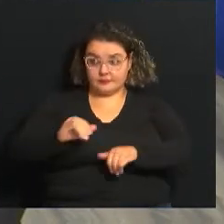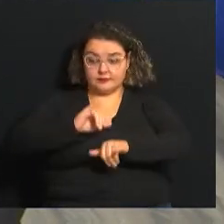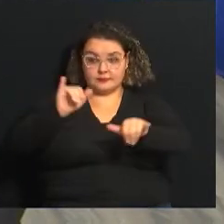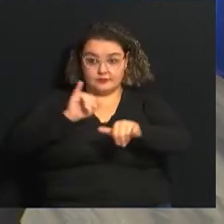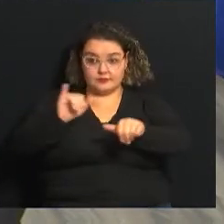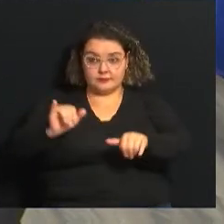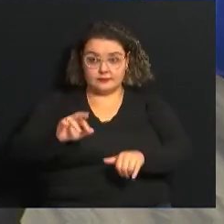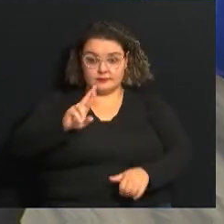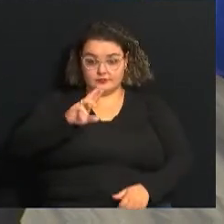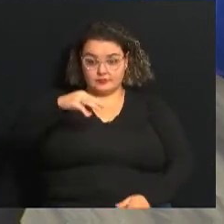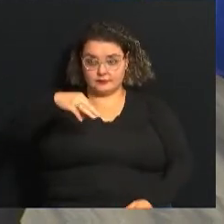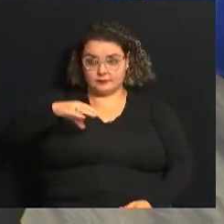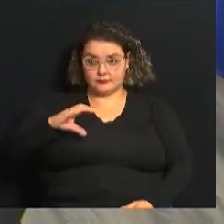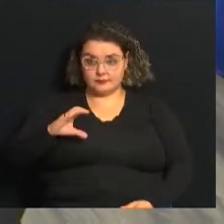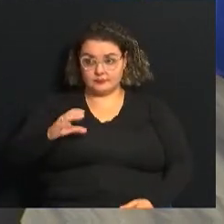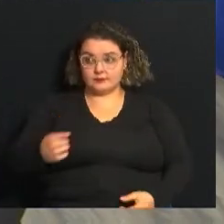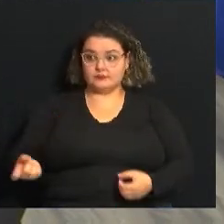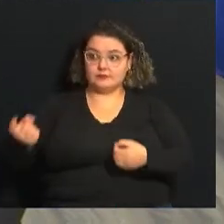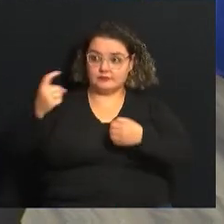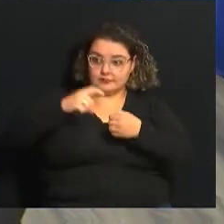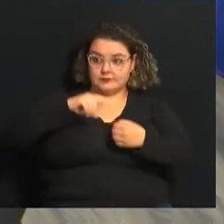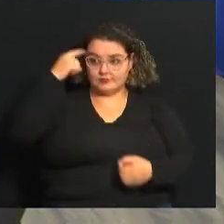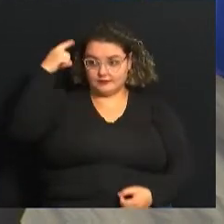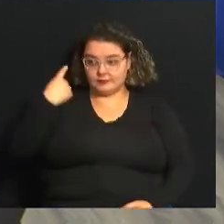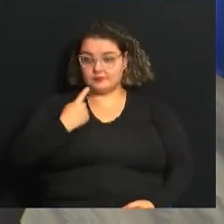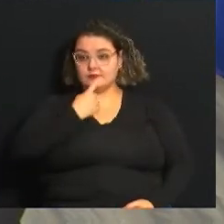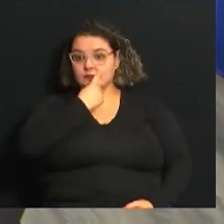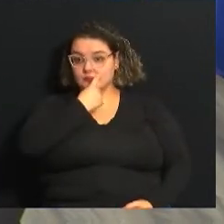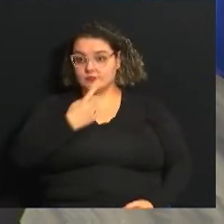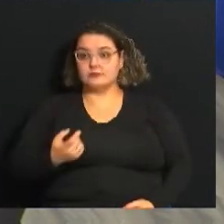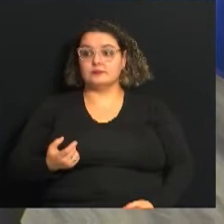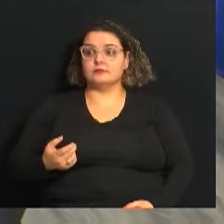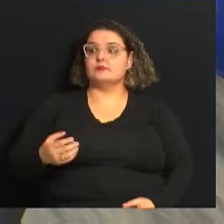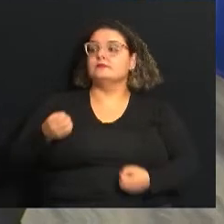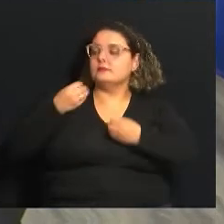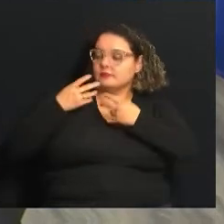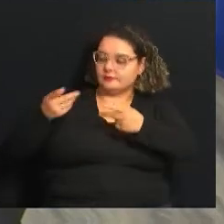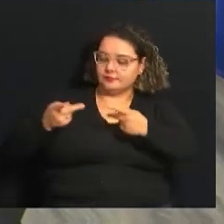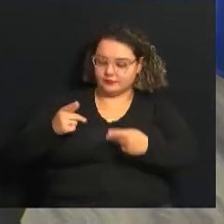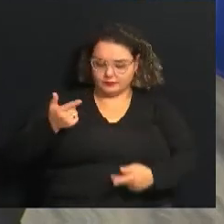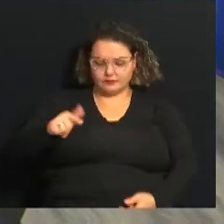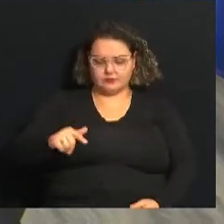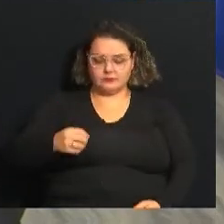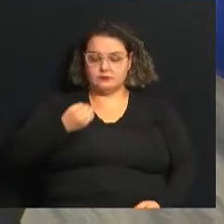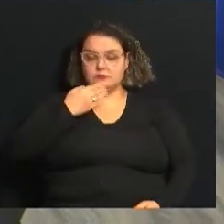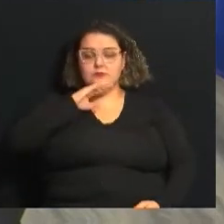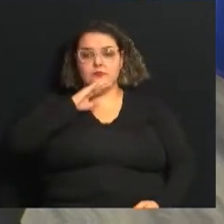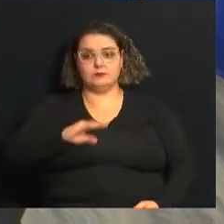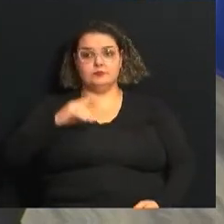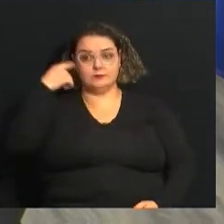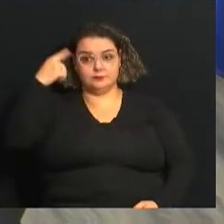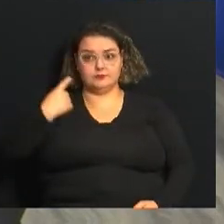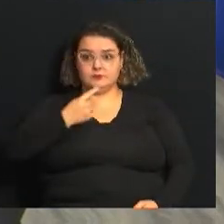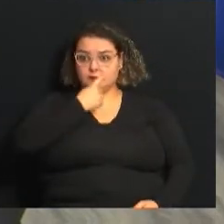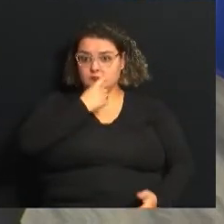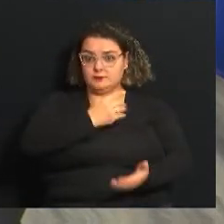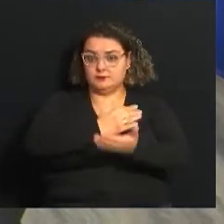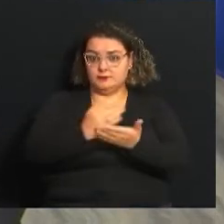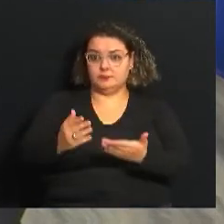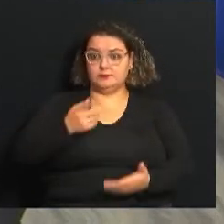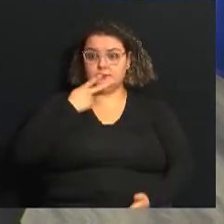Metrópole de Campinas, por isso que a Mirna Abreu retorna aqui aos nossos estúdios. Seja bem-vinda novamente, boa tarde, Mirna. E a gente começa falando